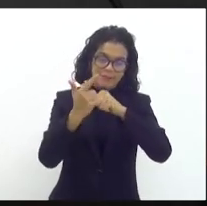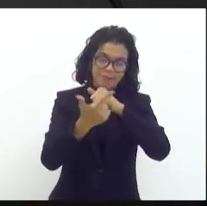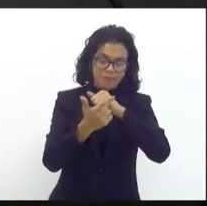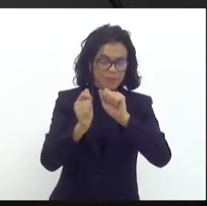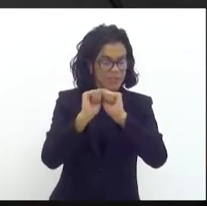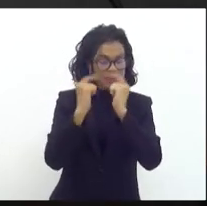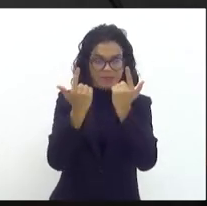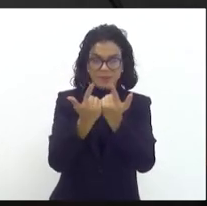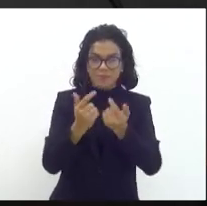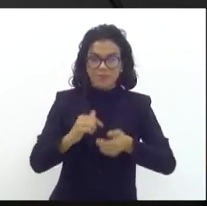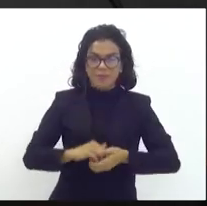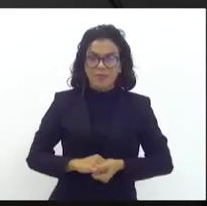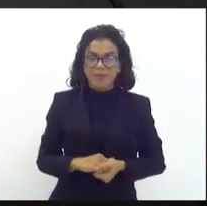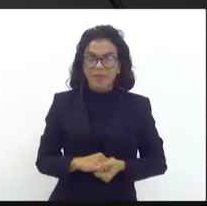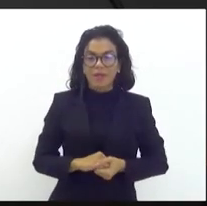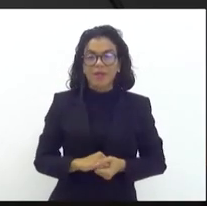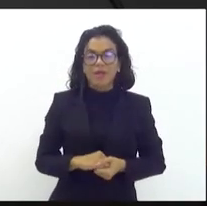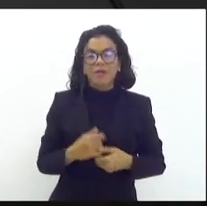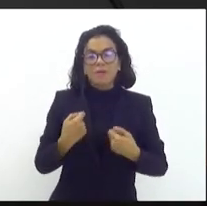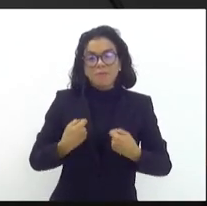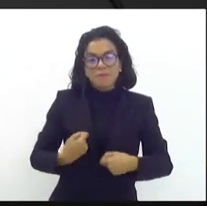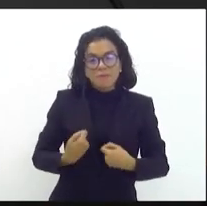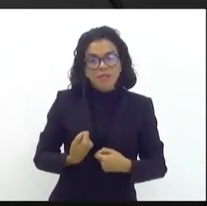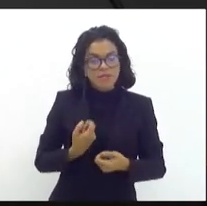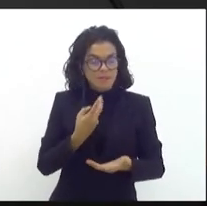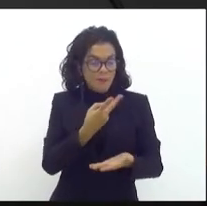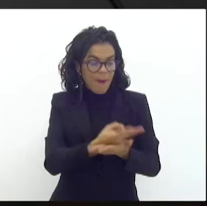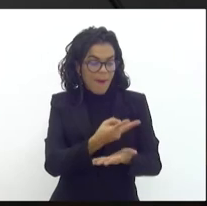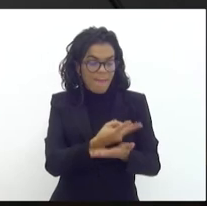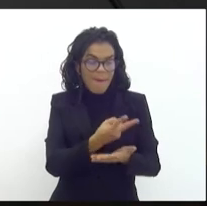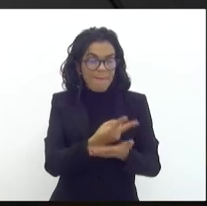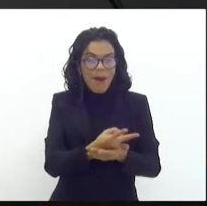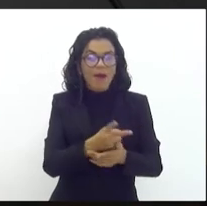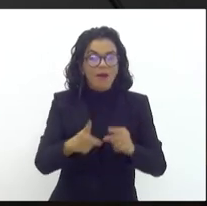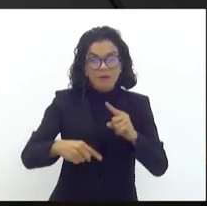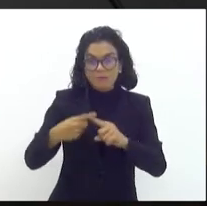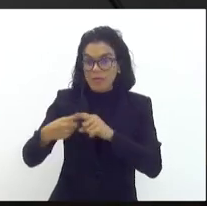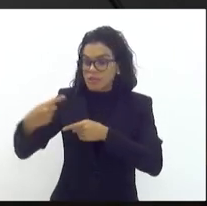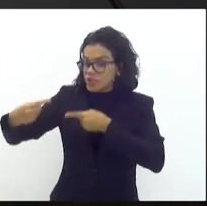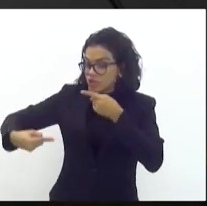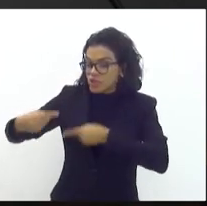compreensão a gente precisa preservar discutir muito a questão do